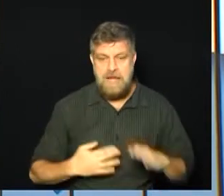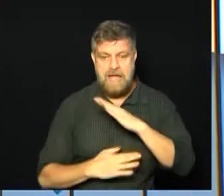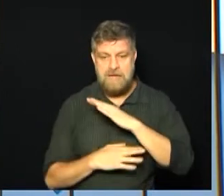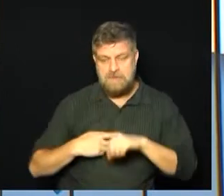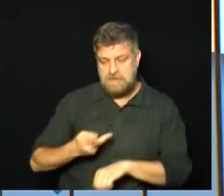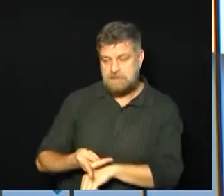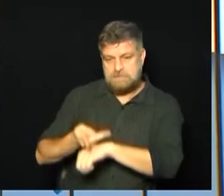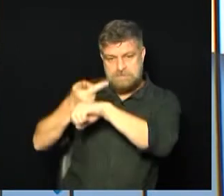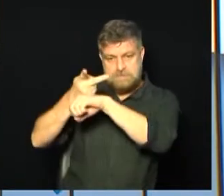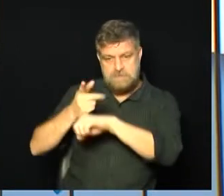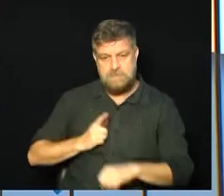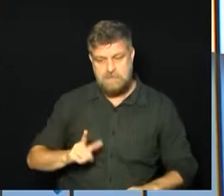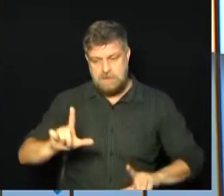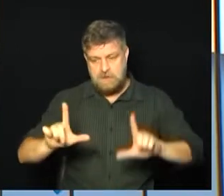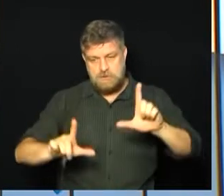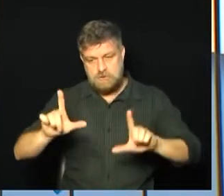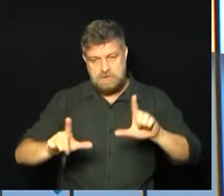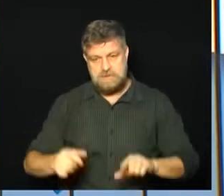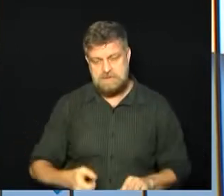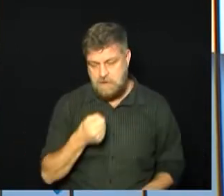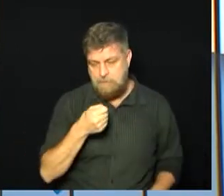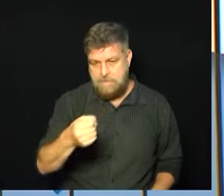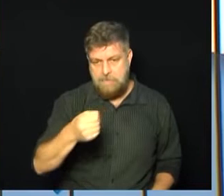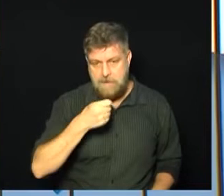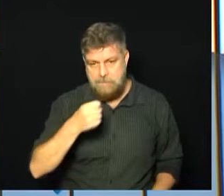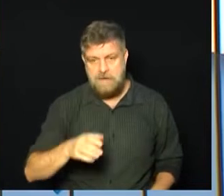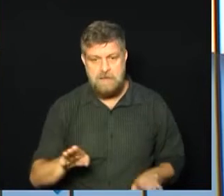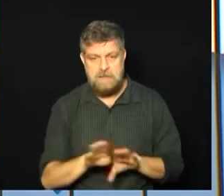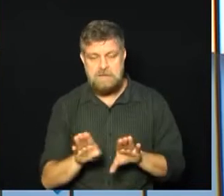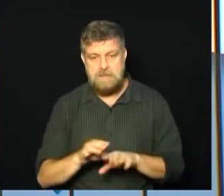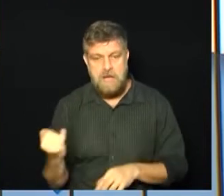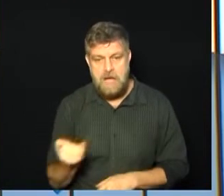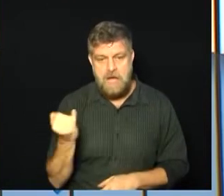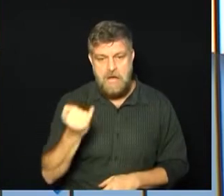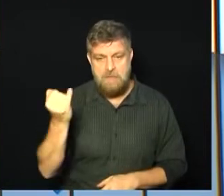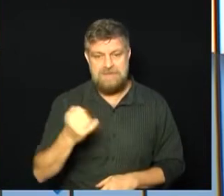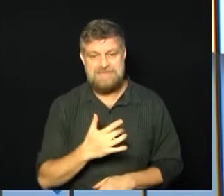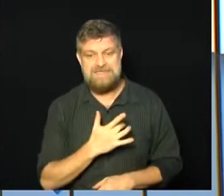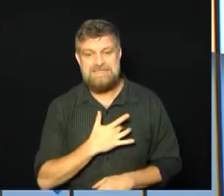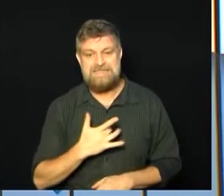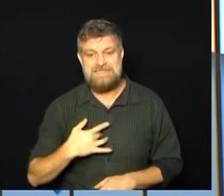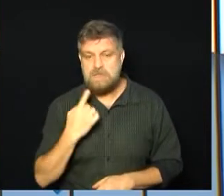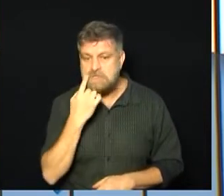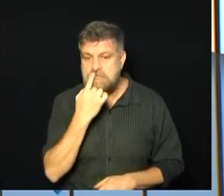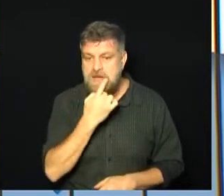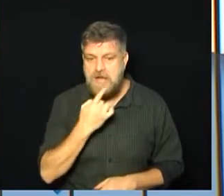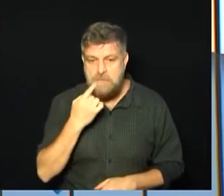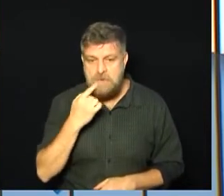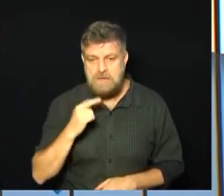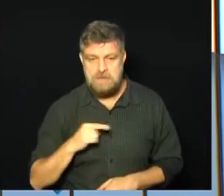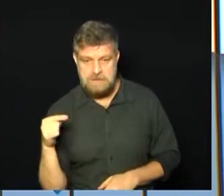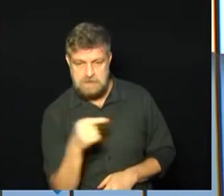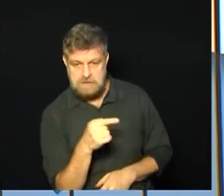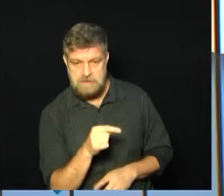na categoria Telejornalismo, com a reportagem A Importância da Saúde Bucal, como eu já disse, capitaneado